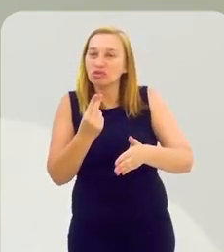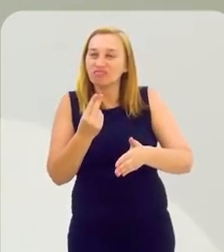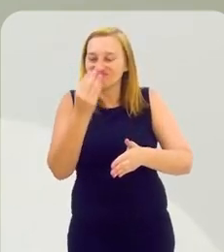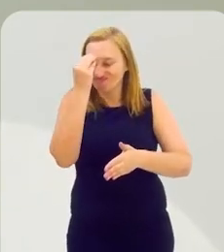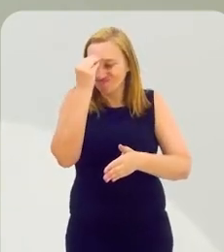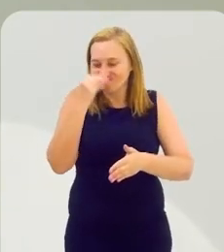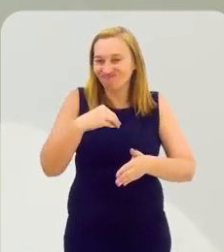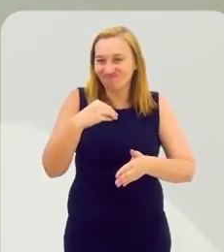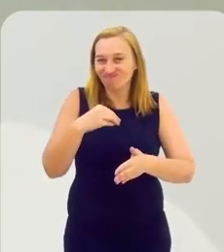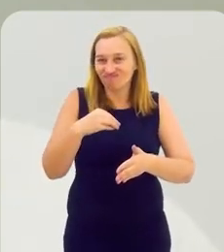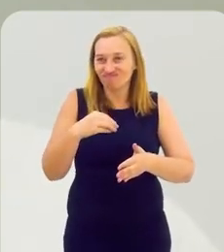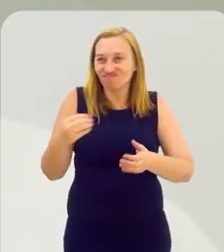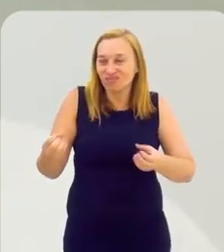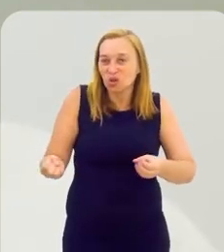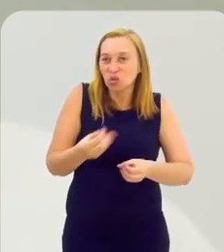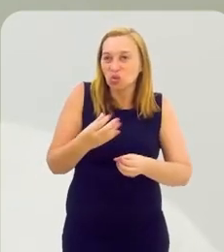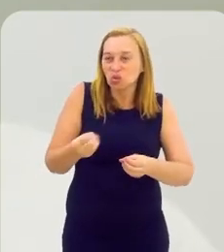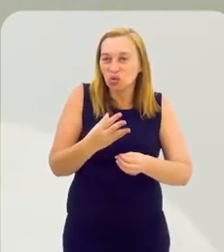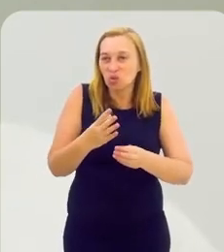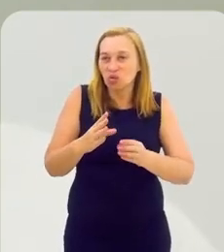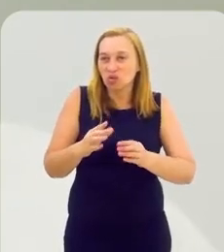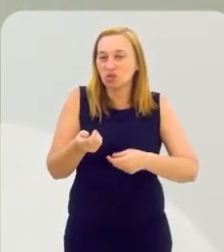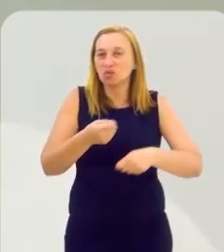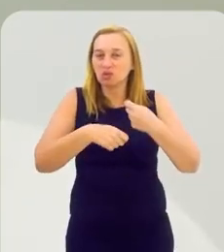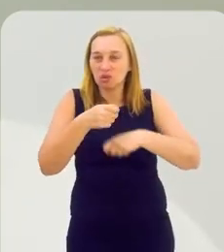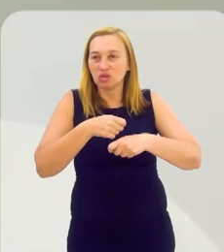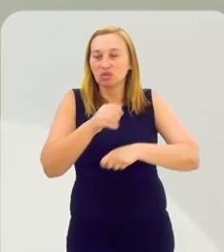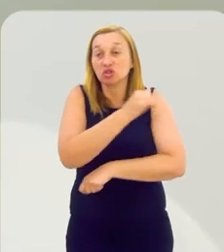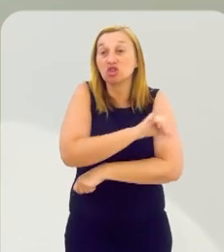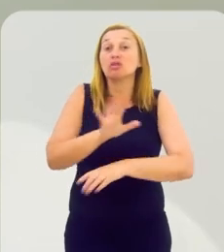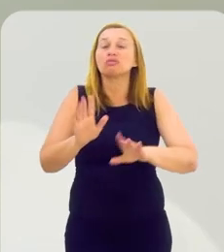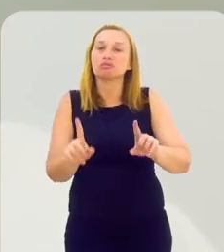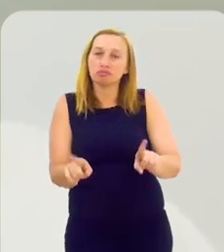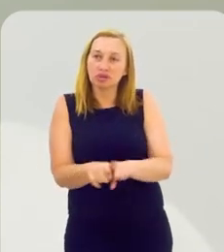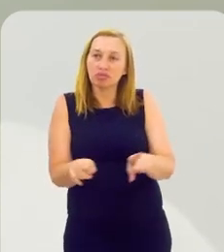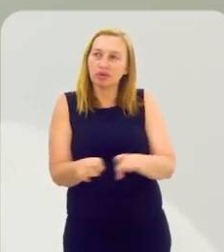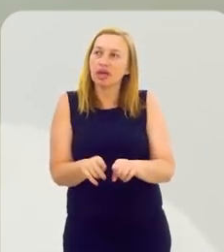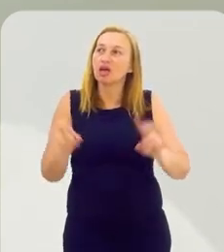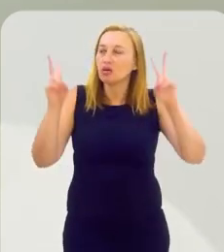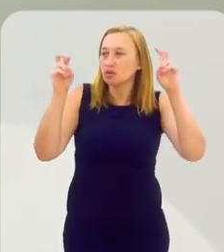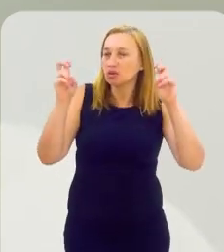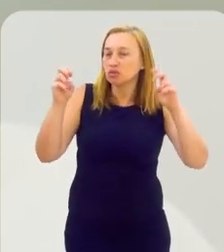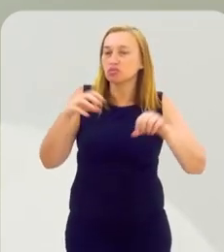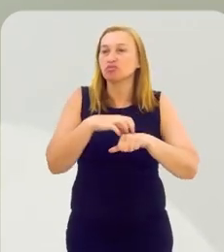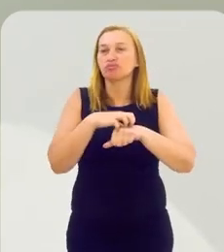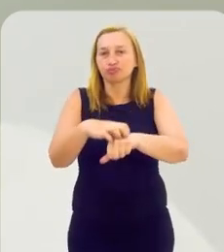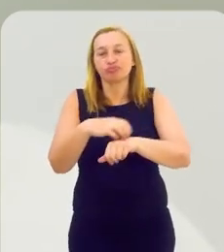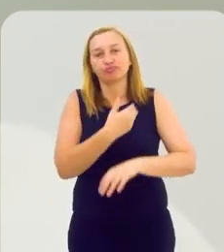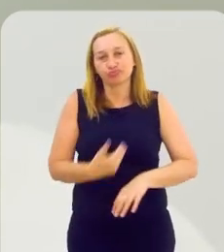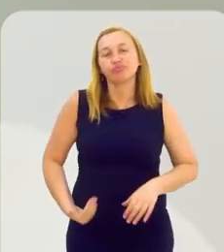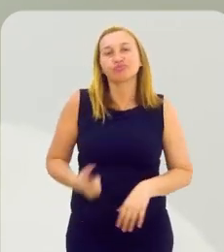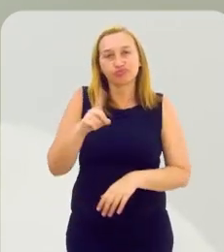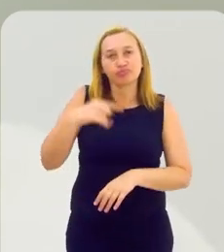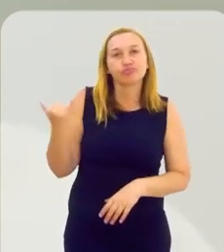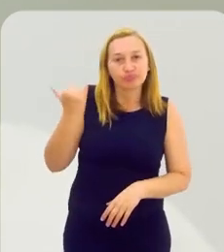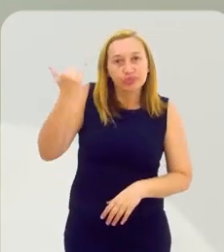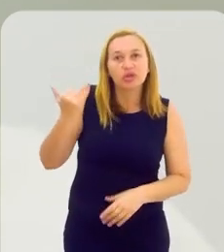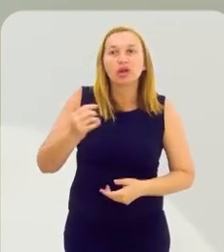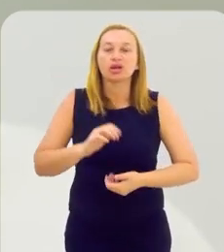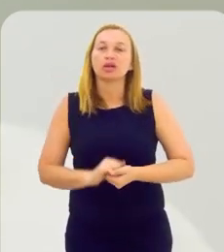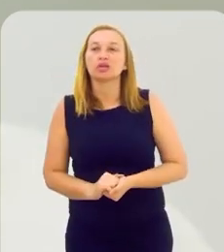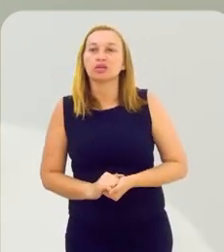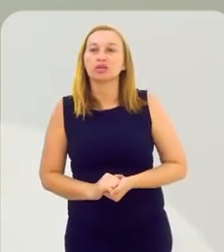a abertura de novos negócios no Rio de Janeiro. Tá? Além disso, acho que tem uma questão de transporte público aí bem importante. Como a